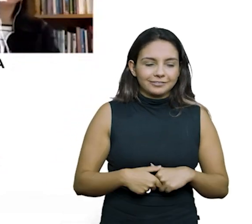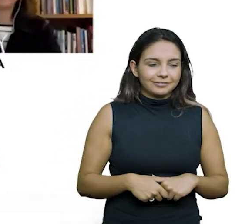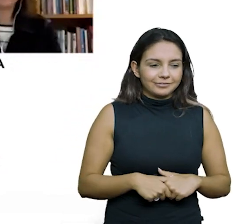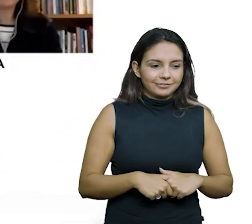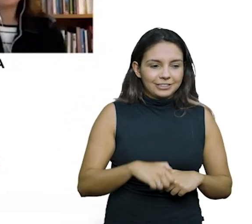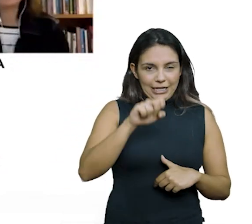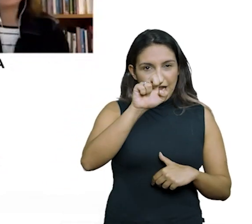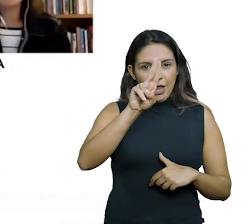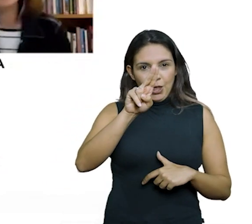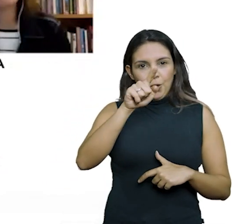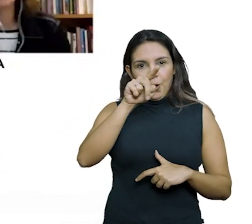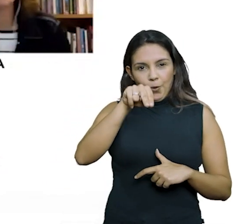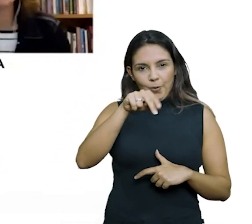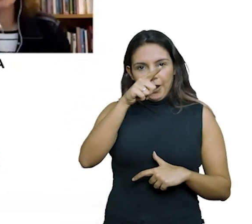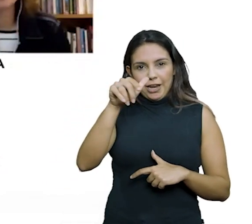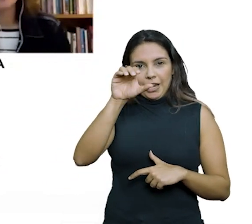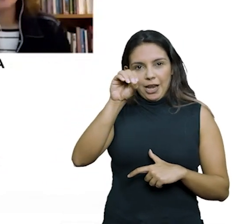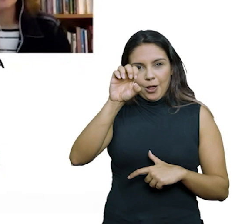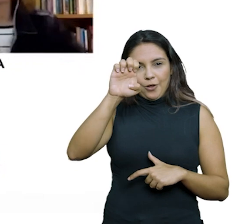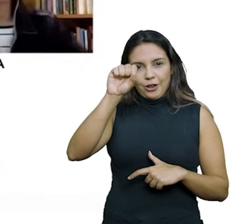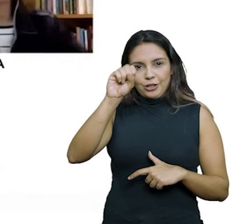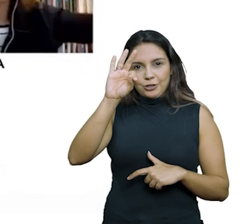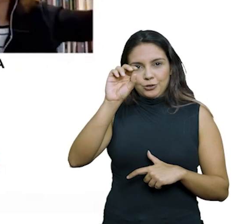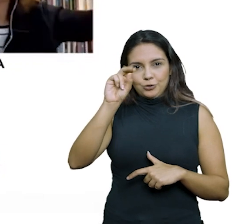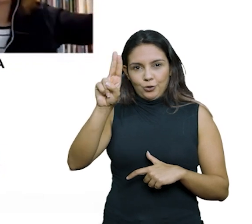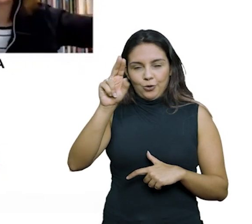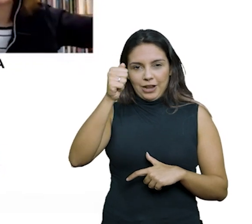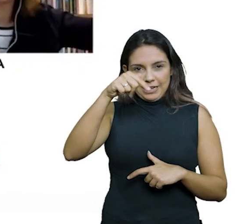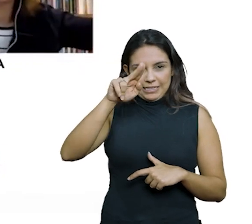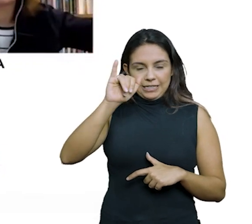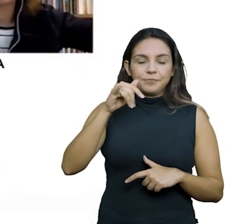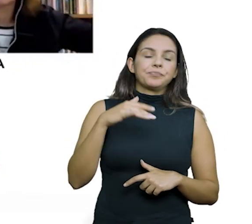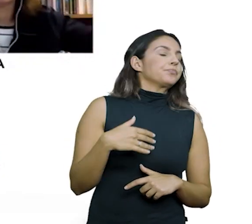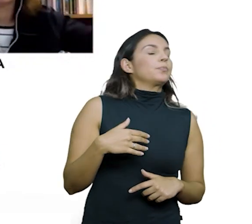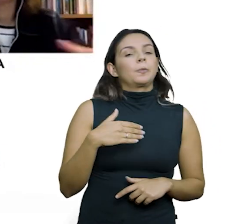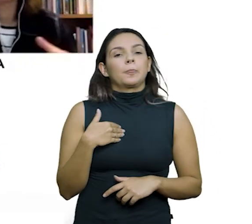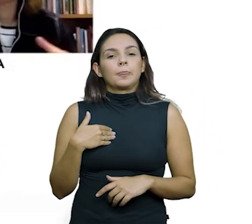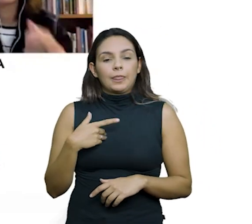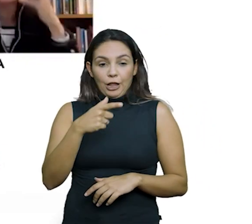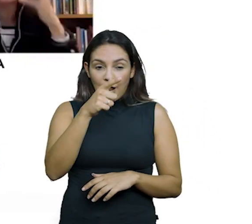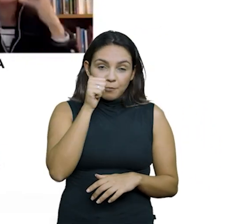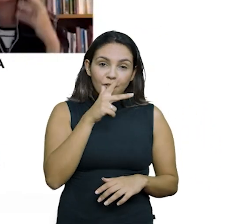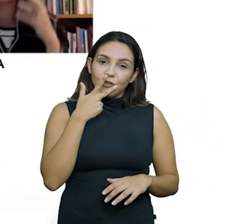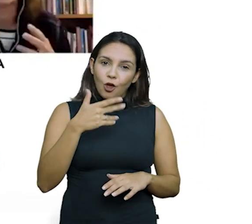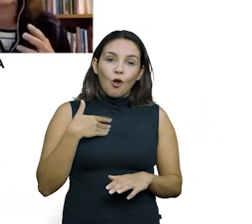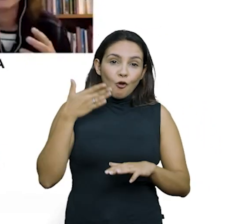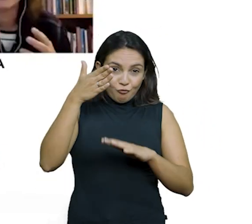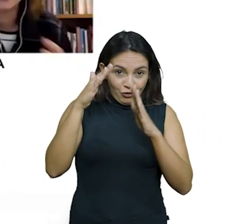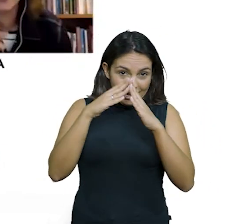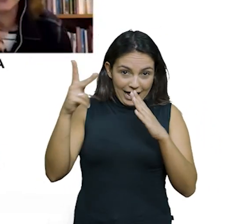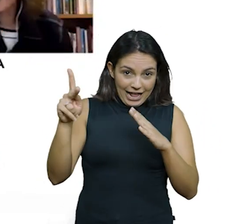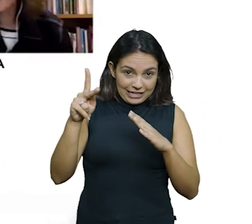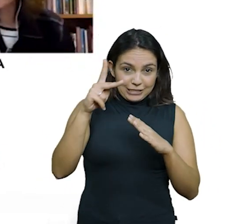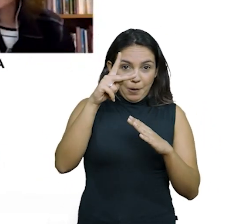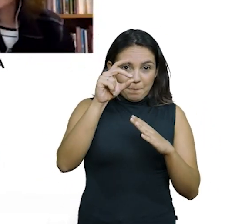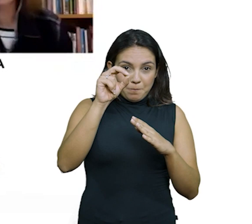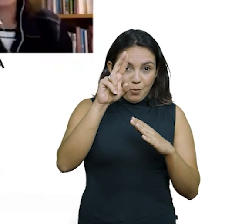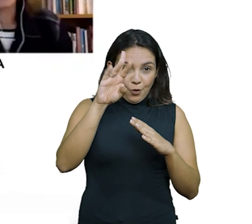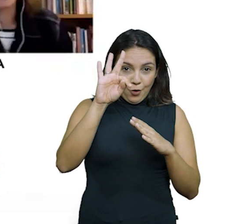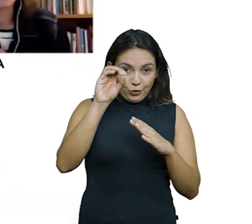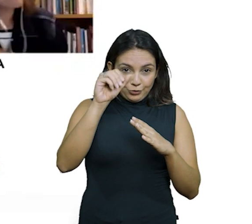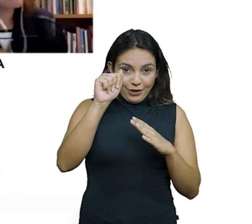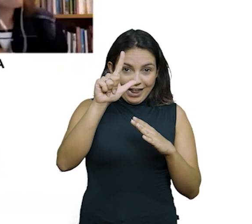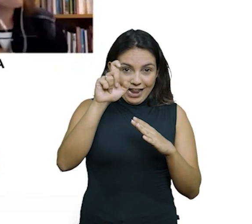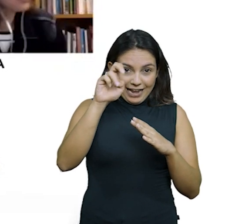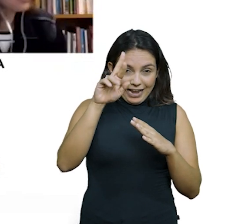isso mesmo. Ele é maravilhoso. Eu fui no quarto do hotel onde ele morava em Porto Alegre, mas eu chorei tanto que a funcionária lá